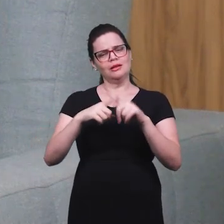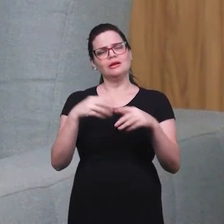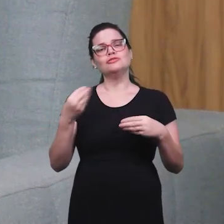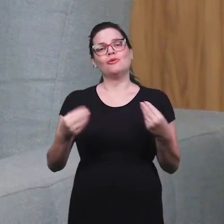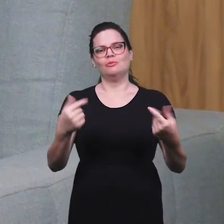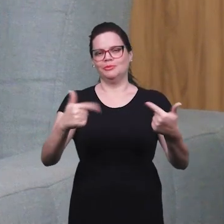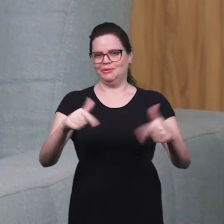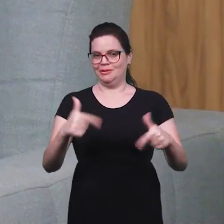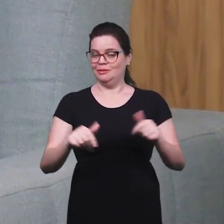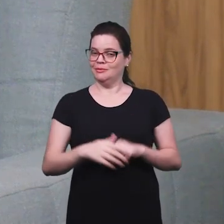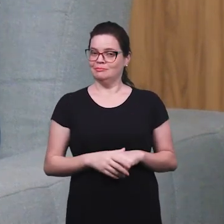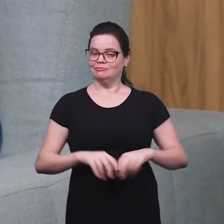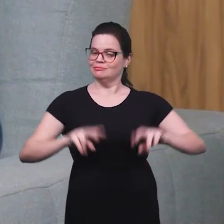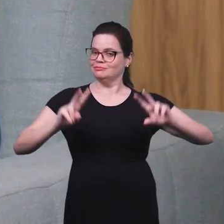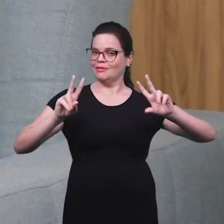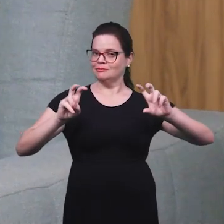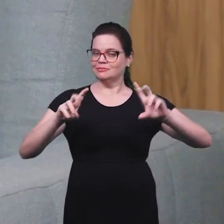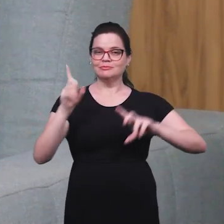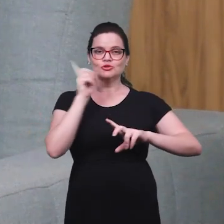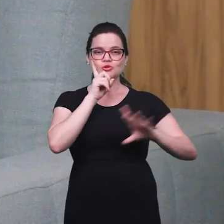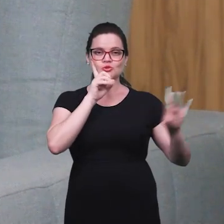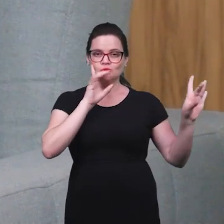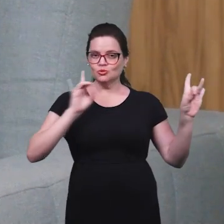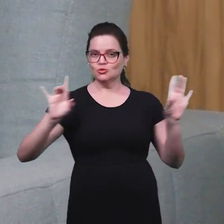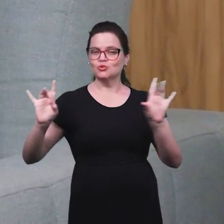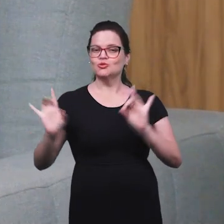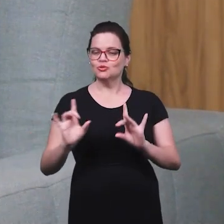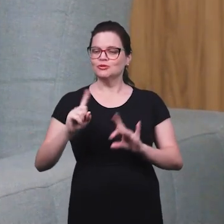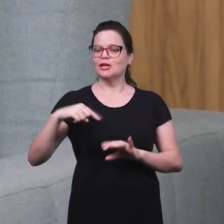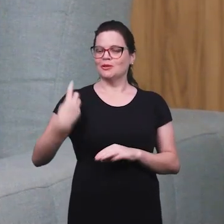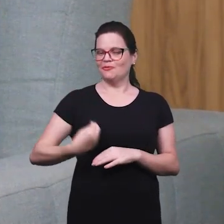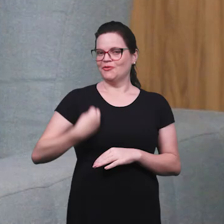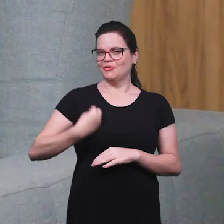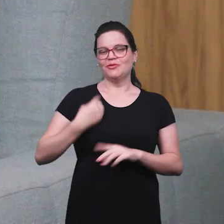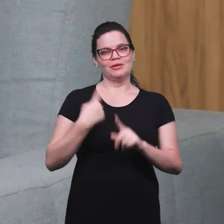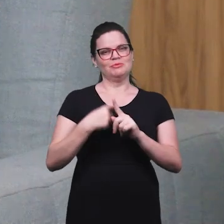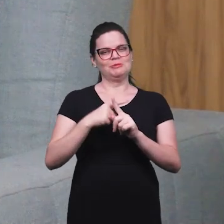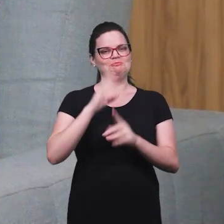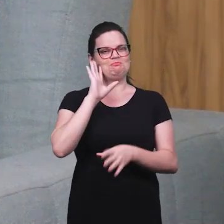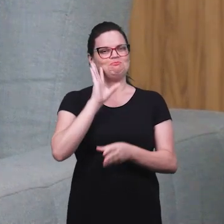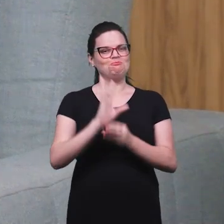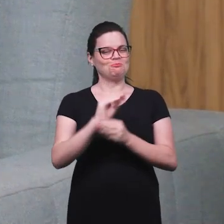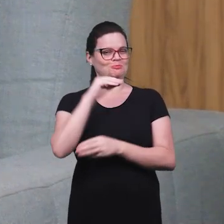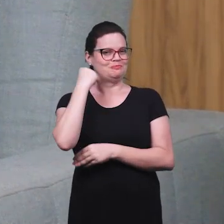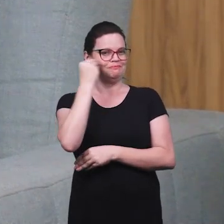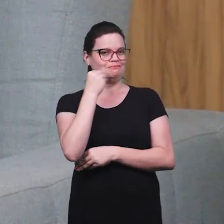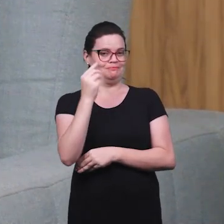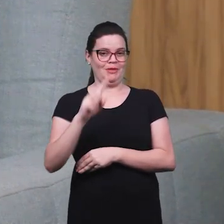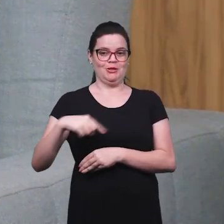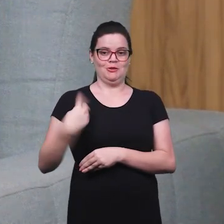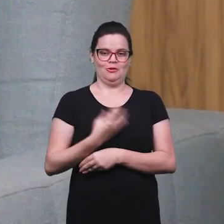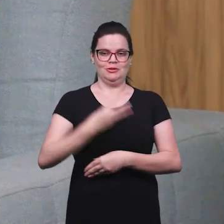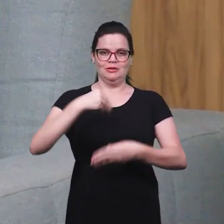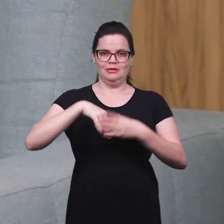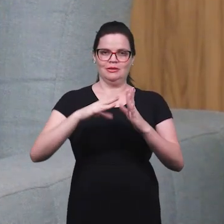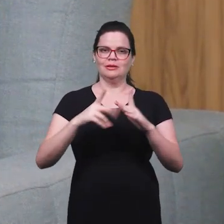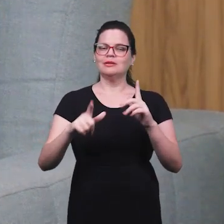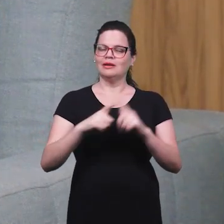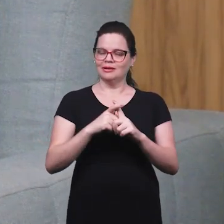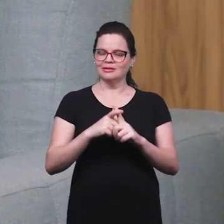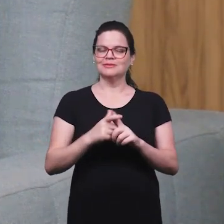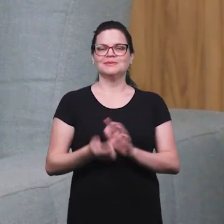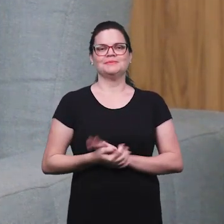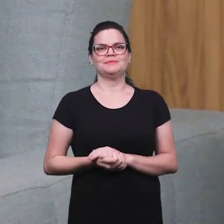que tem sido vivido todos os dias naquilo que é a nossa experiência na obra de